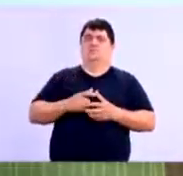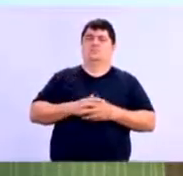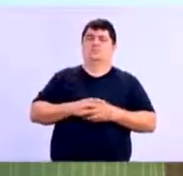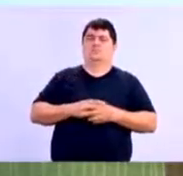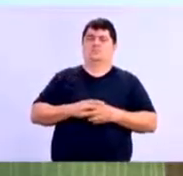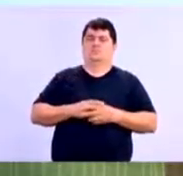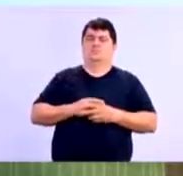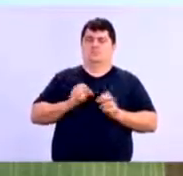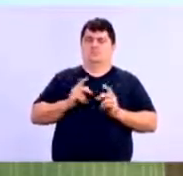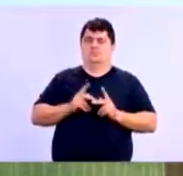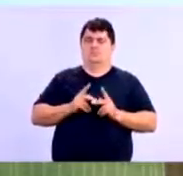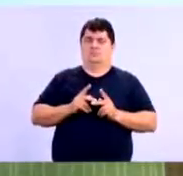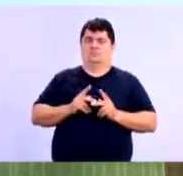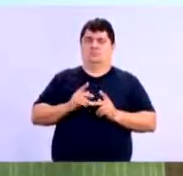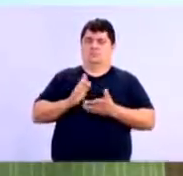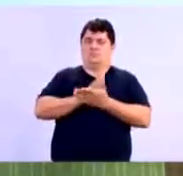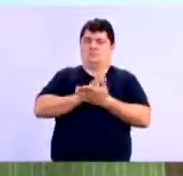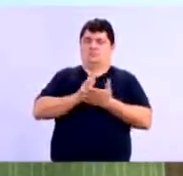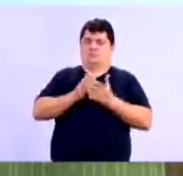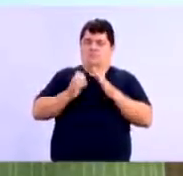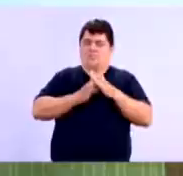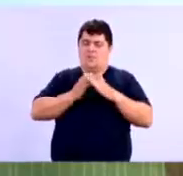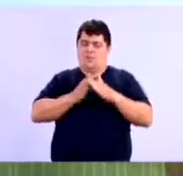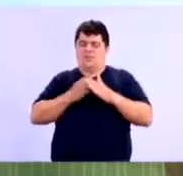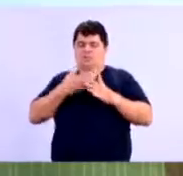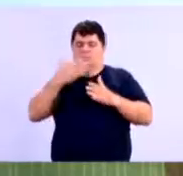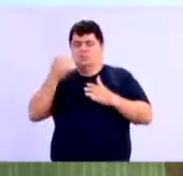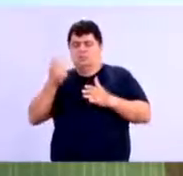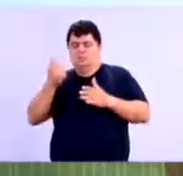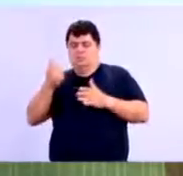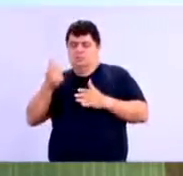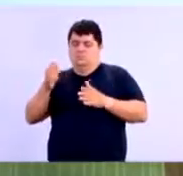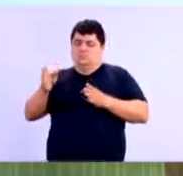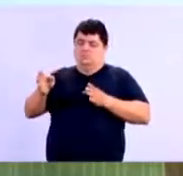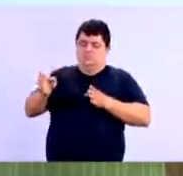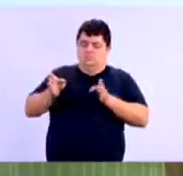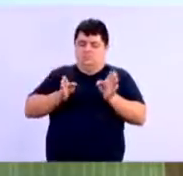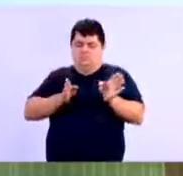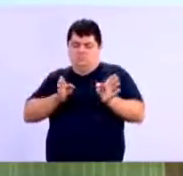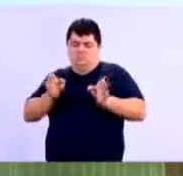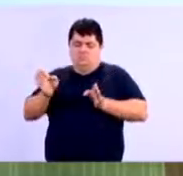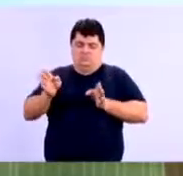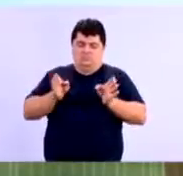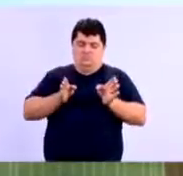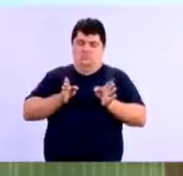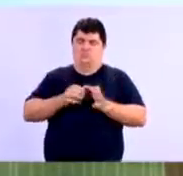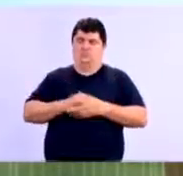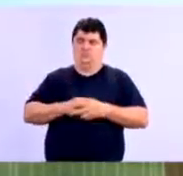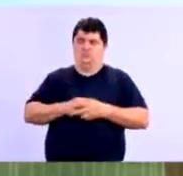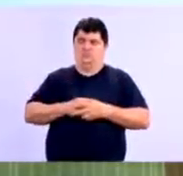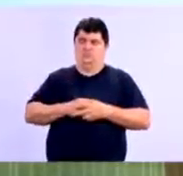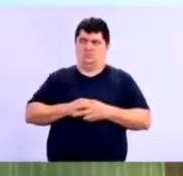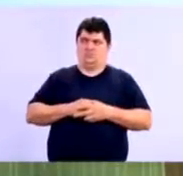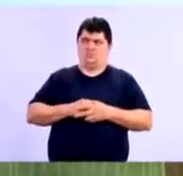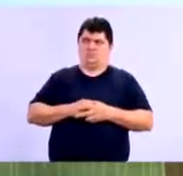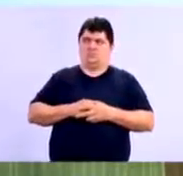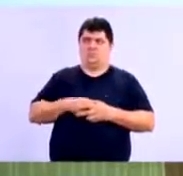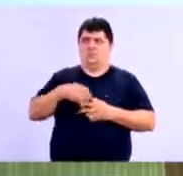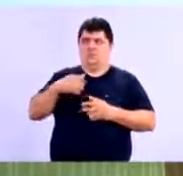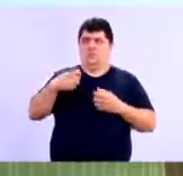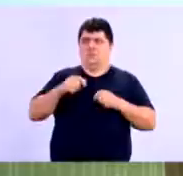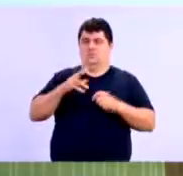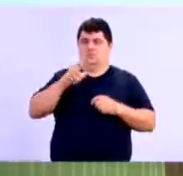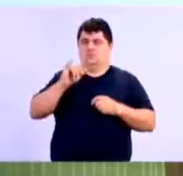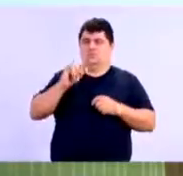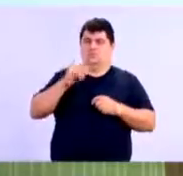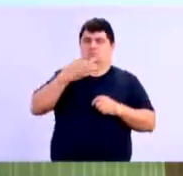isso, ok? Algumas empresas do caminho vai ser melhorar na margem, quanto também melhorar no giro. E é isso que vocês vão ter que